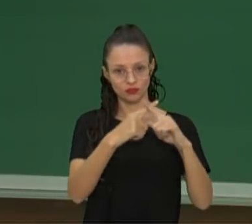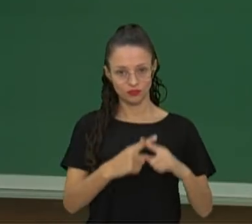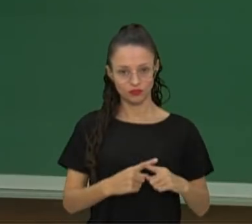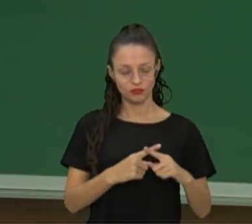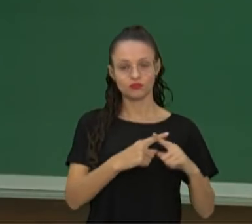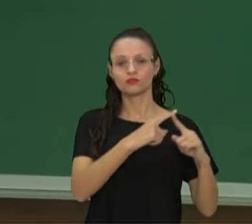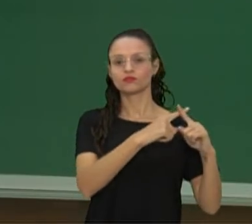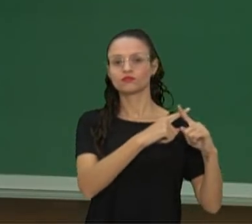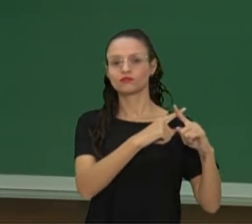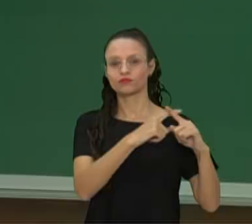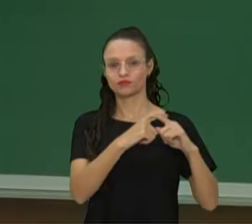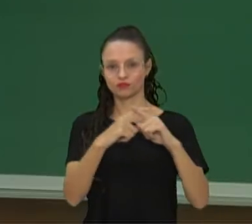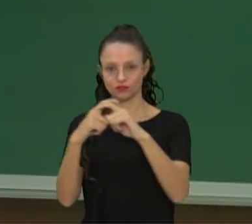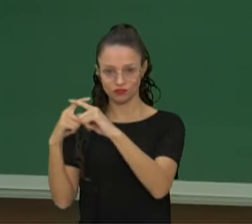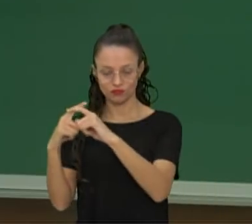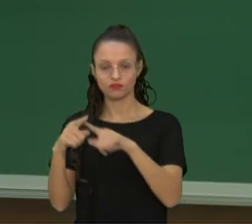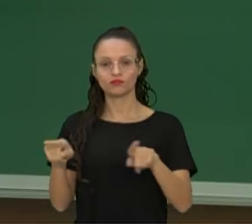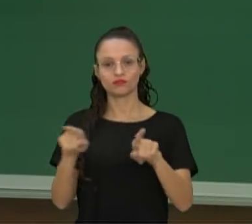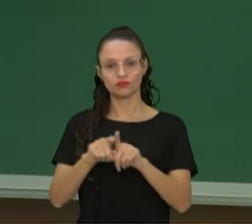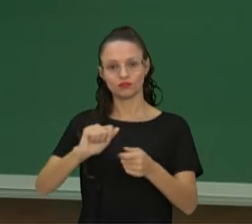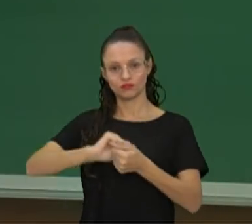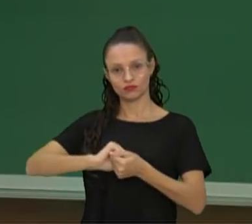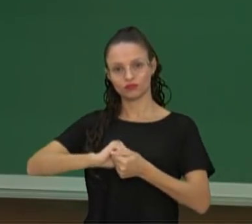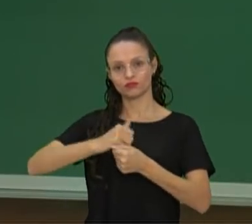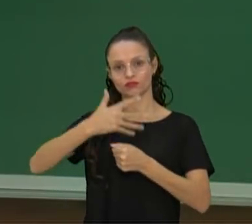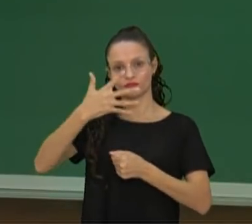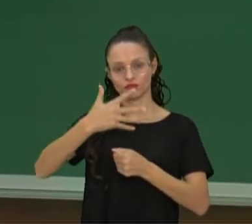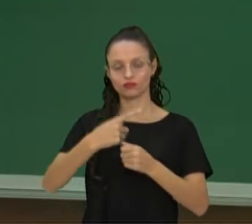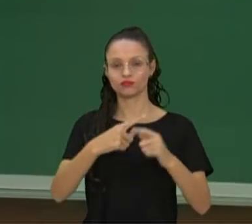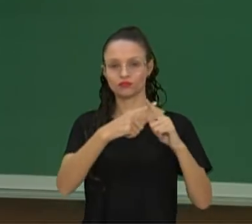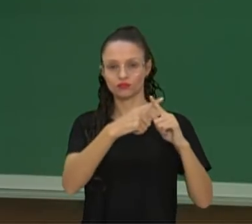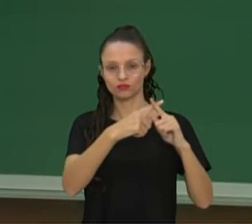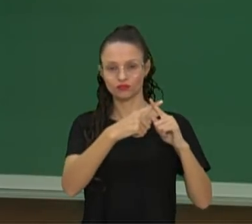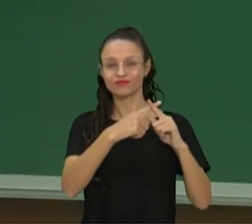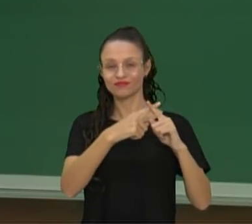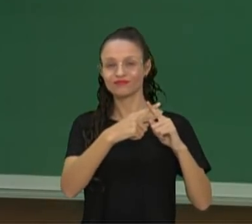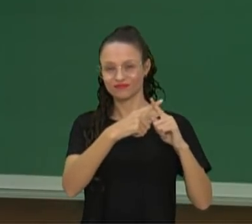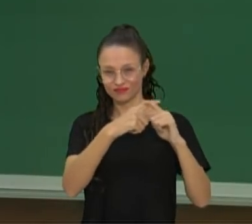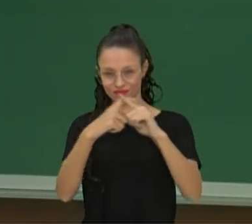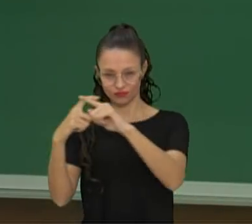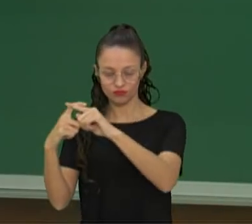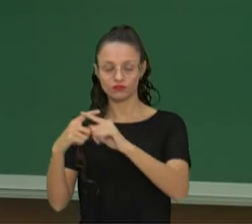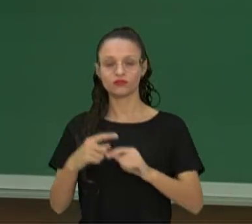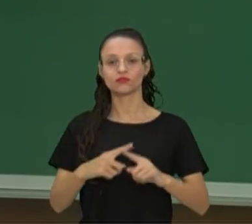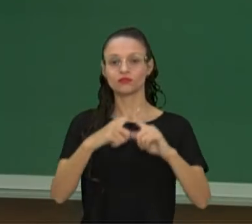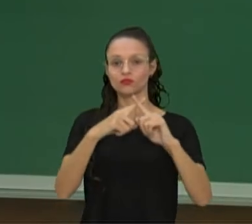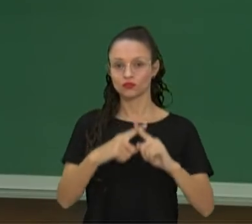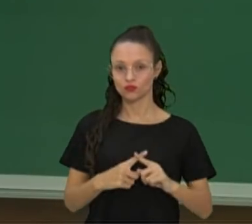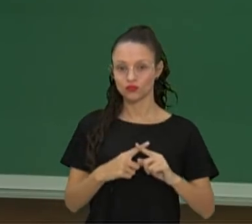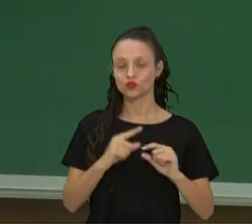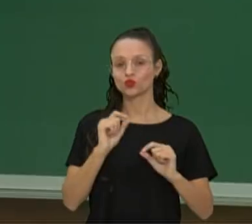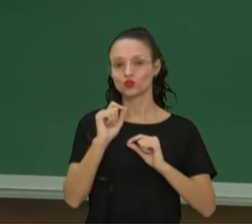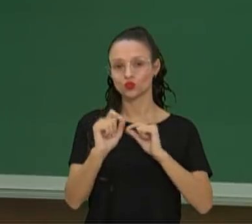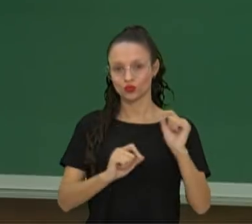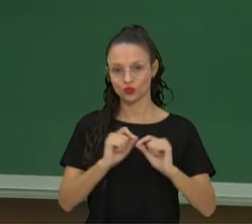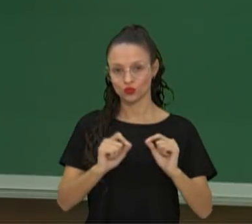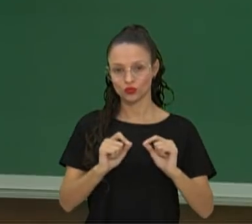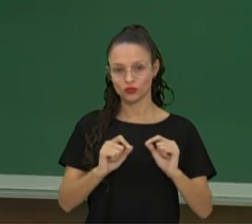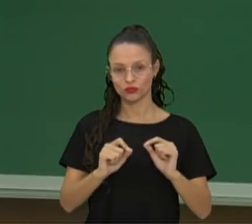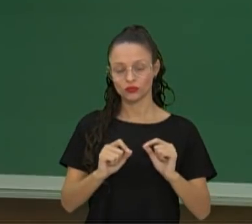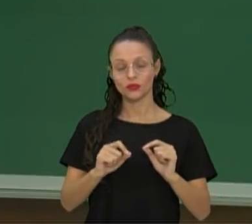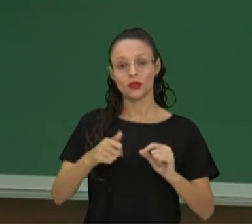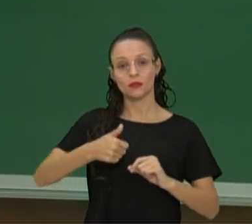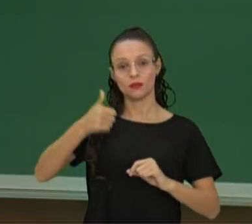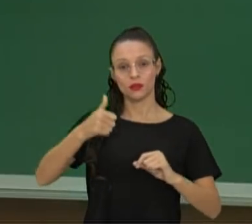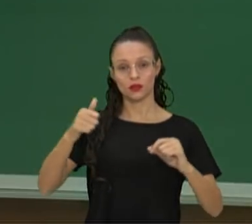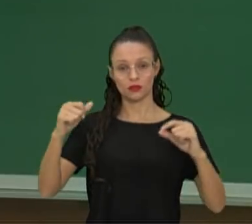polinômios, né, e, consequentemente, potenciação. Então, olha só, a multiplicação você vai fazer o quê? Vai multiplicar cada termo do